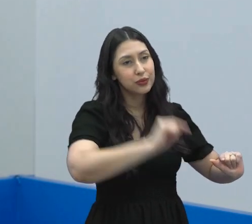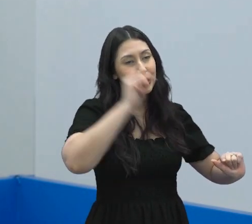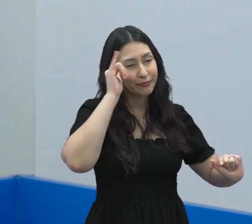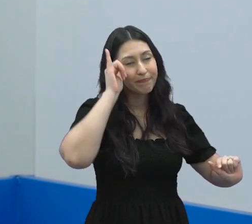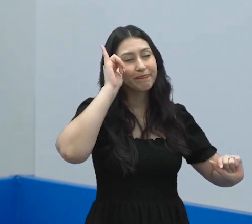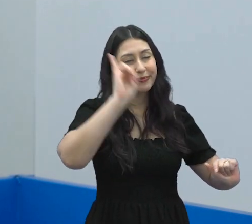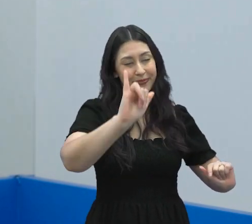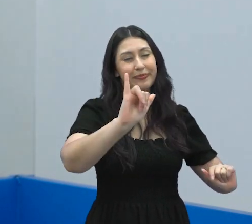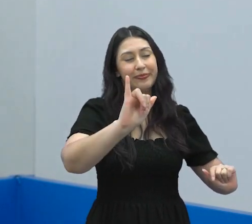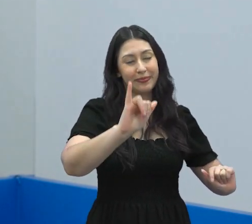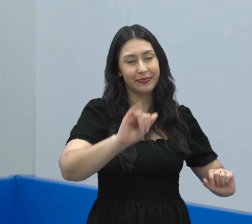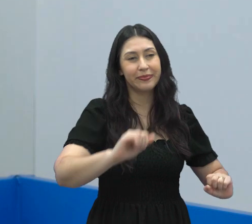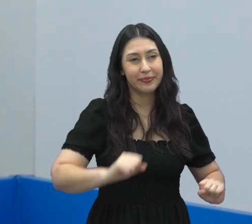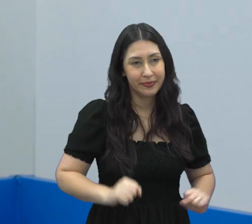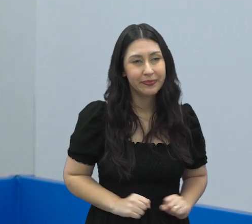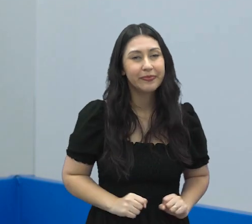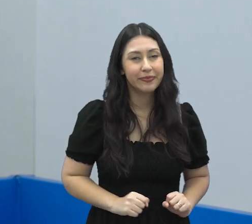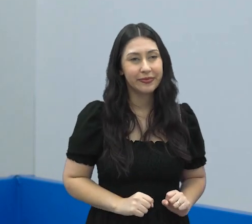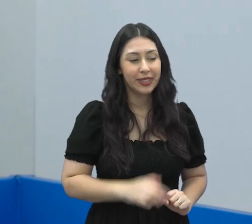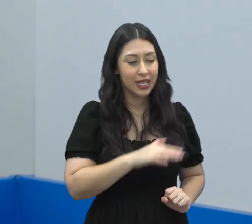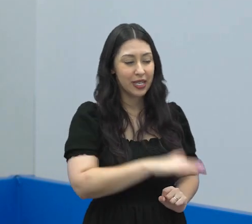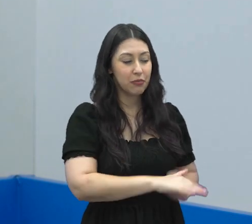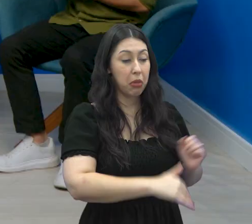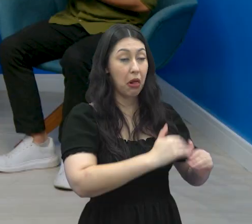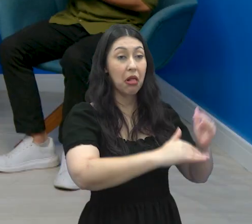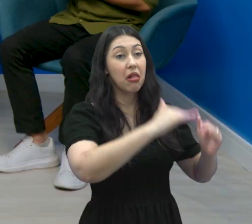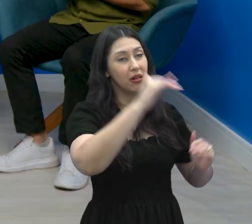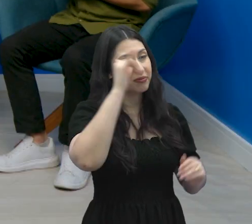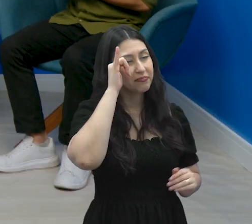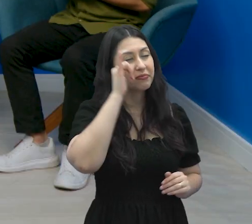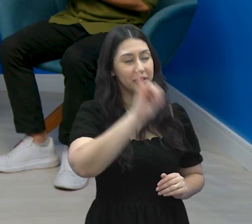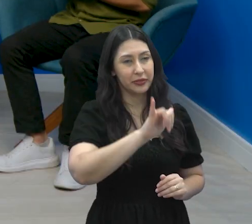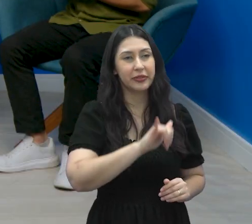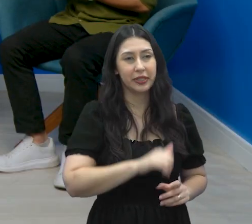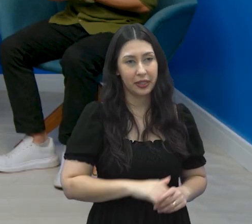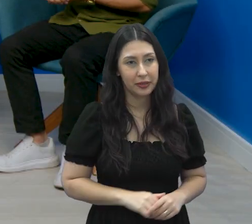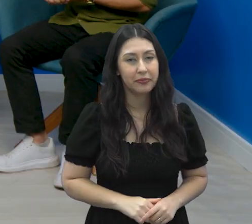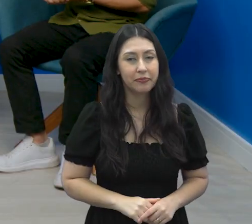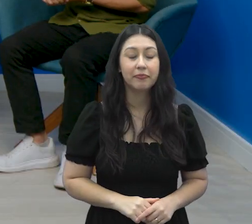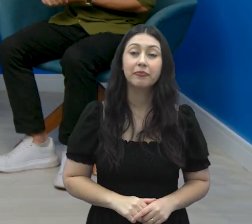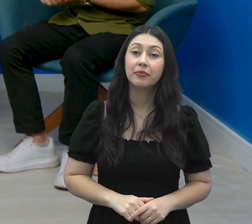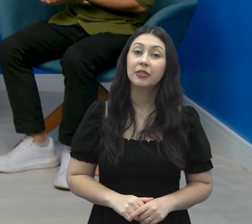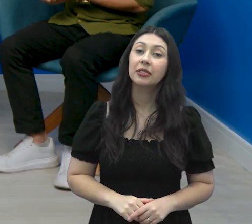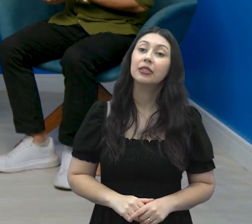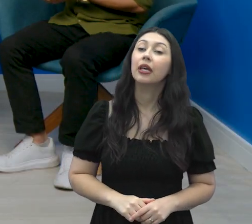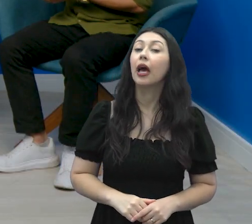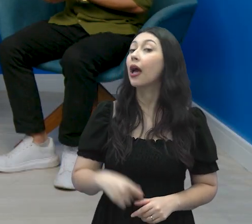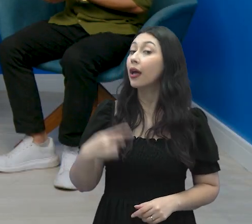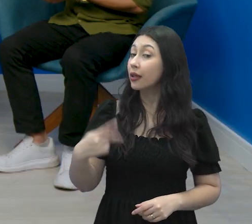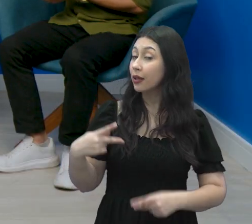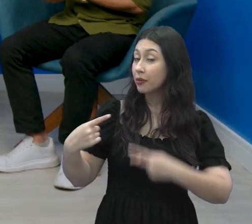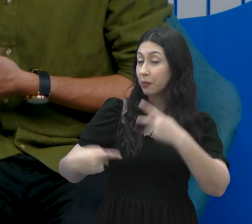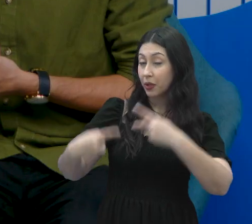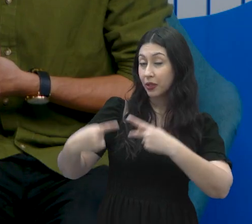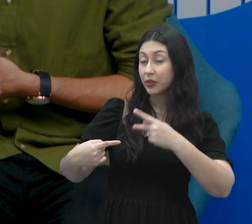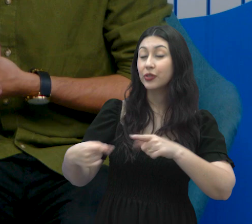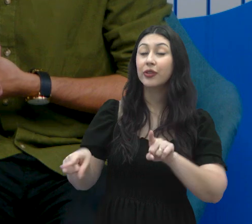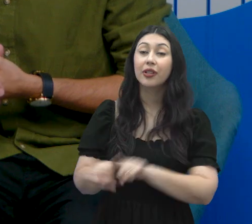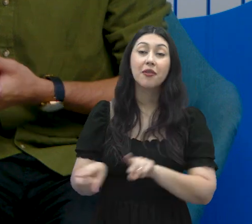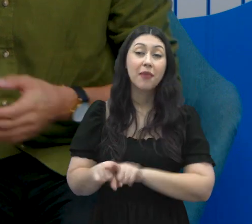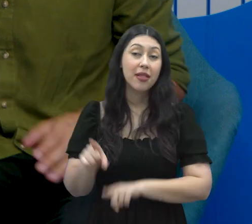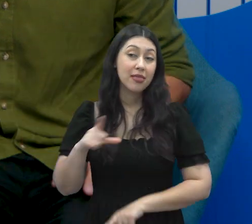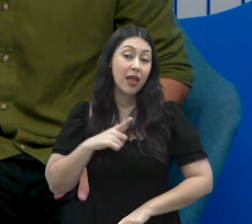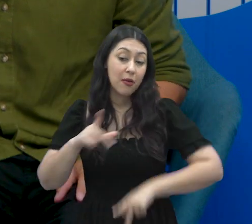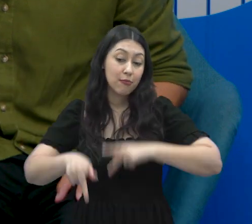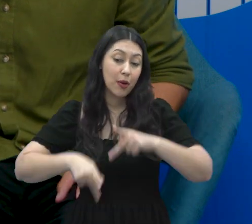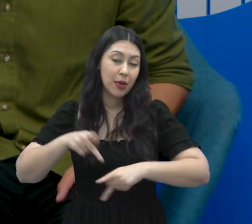para diminuir essa produção, essa né? produção, esse volume. Ciro, a gente tem aqui no Sobre Política, a